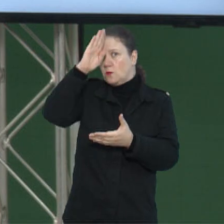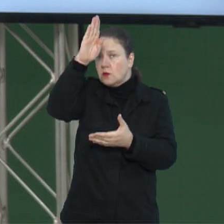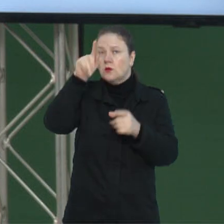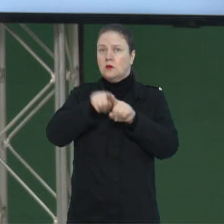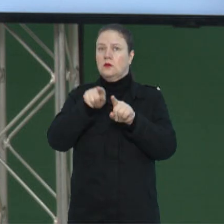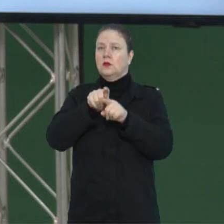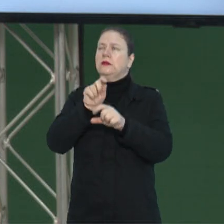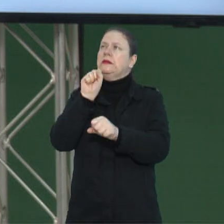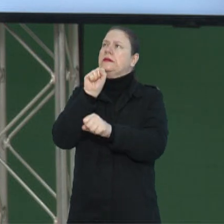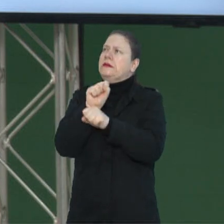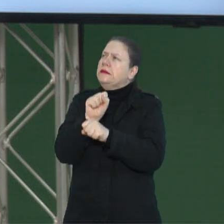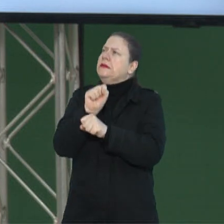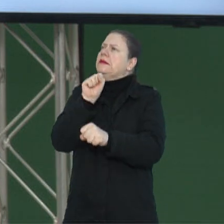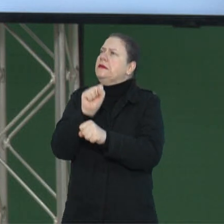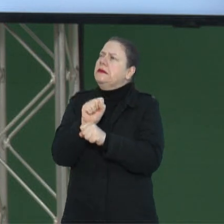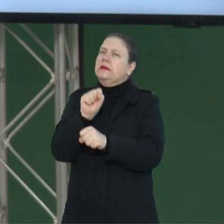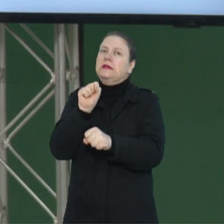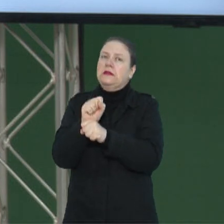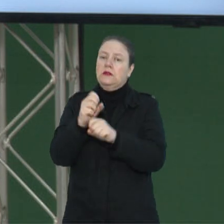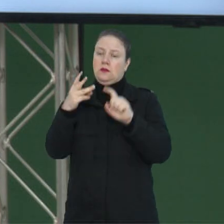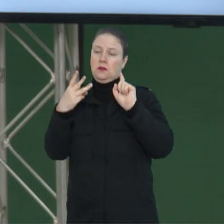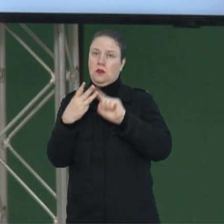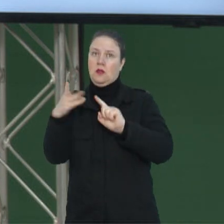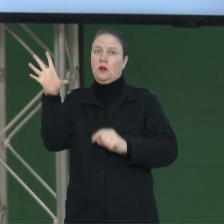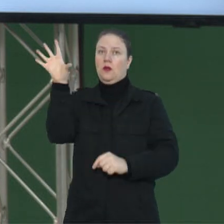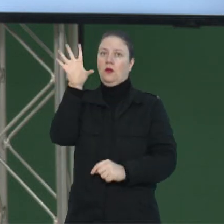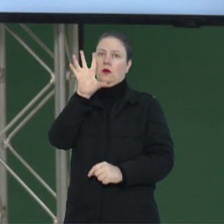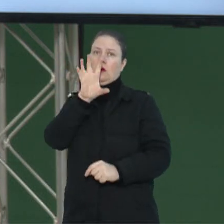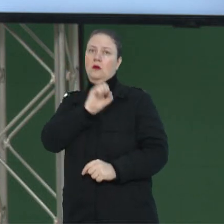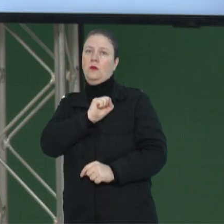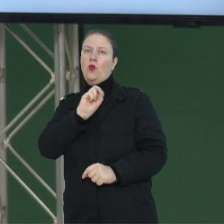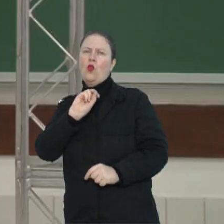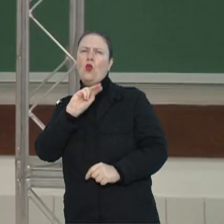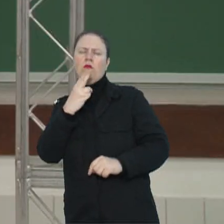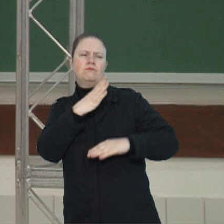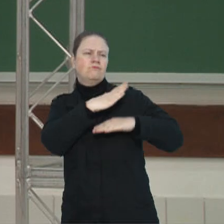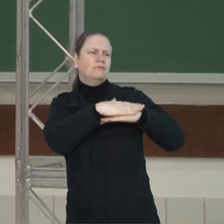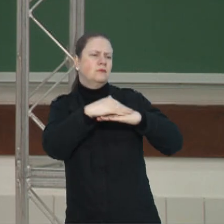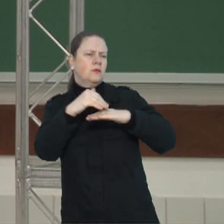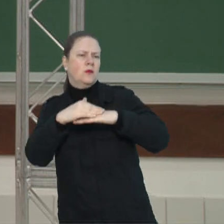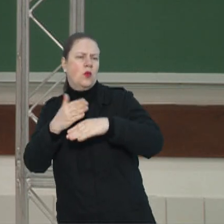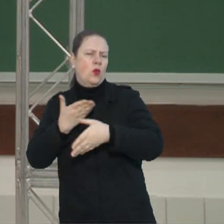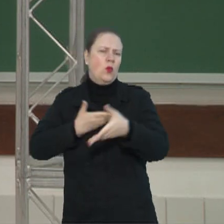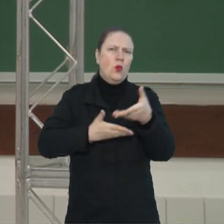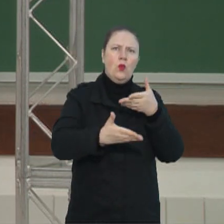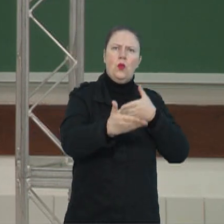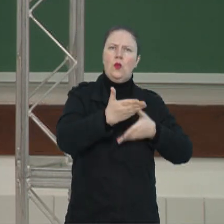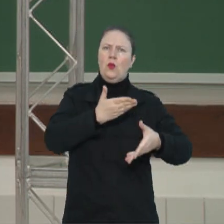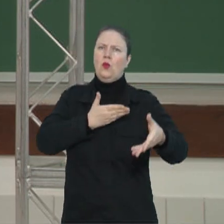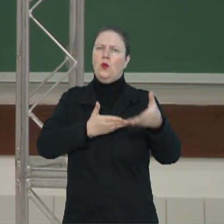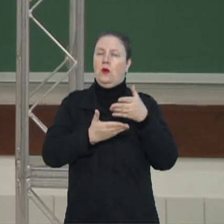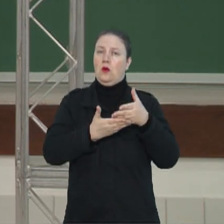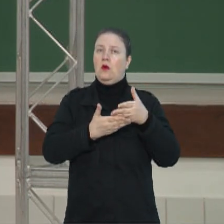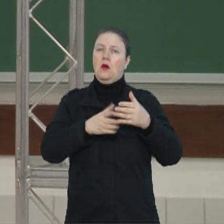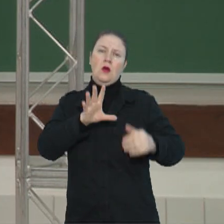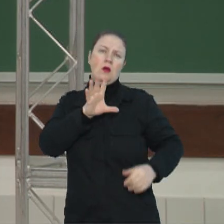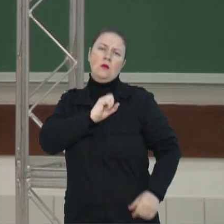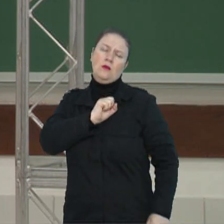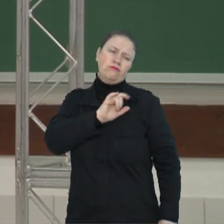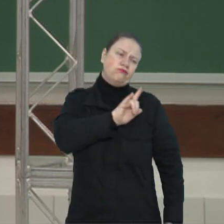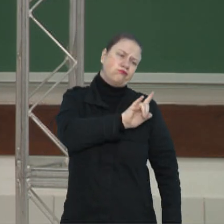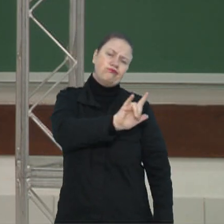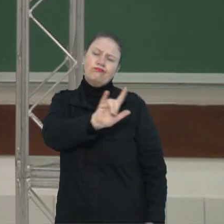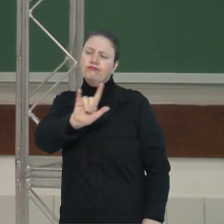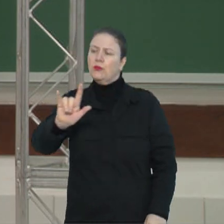a esperança e o amor, né? Ou então a caridade, né? Você ama Deus amando as obras que Deus criou, né? Amando